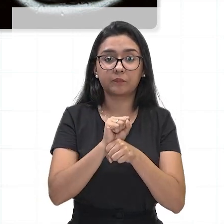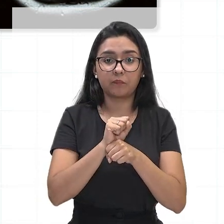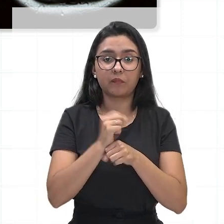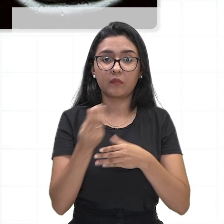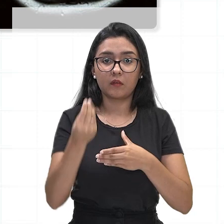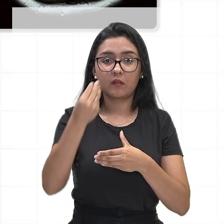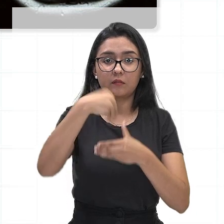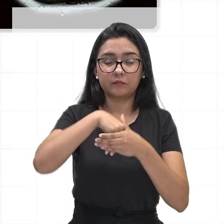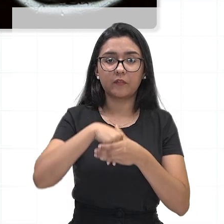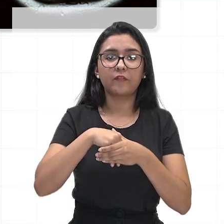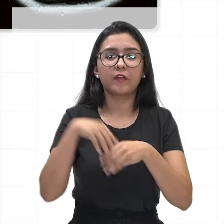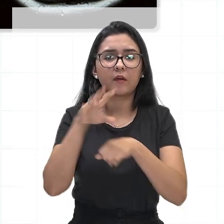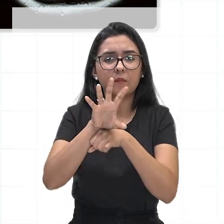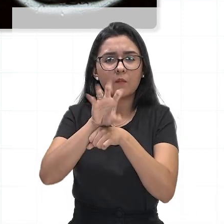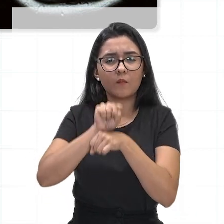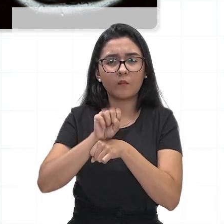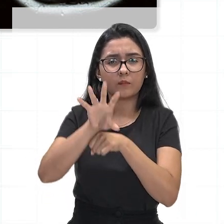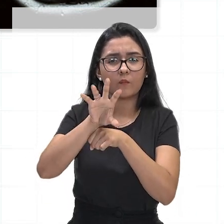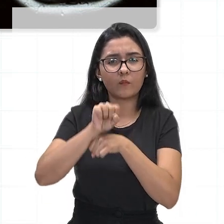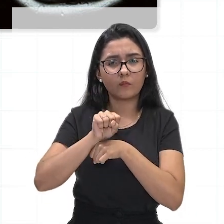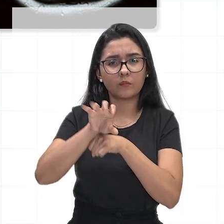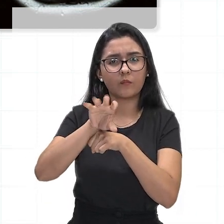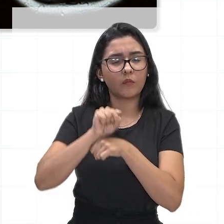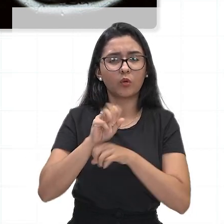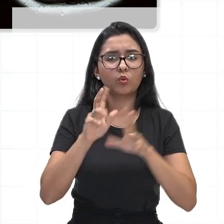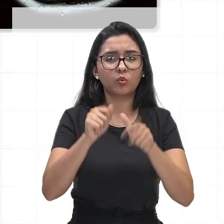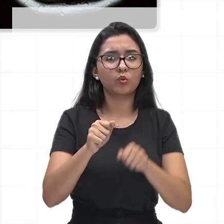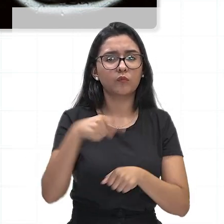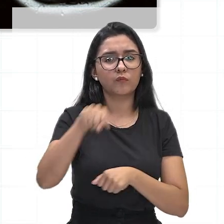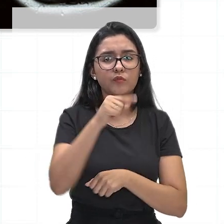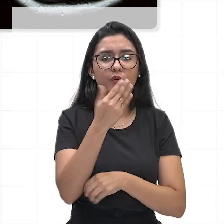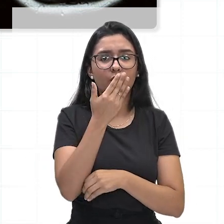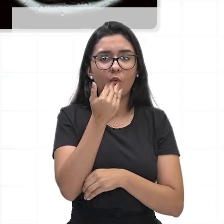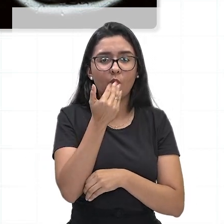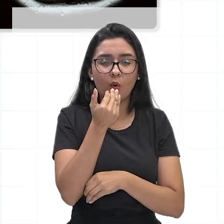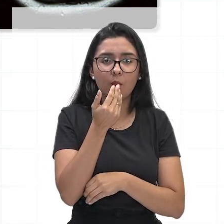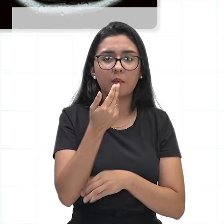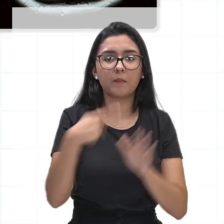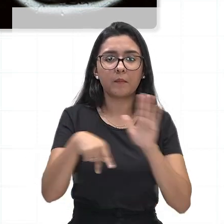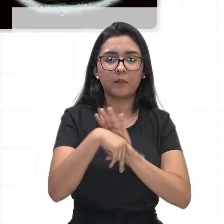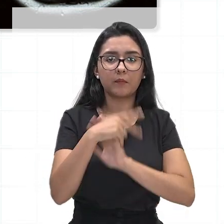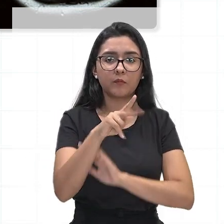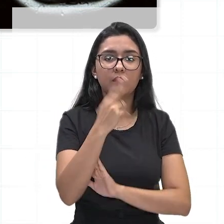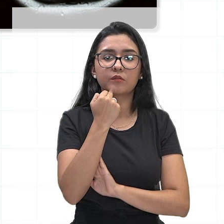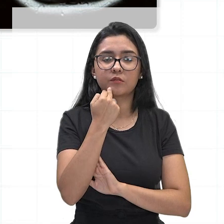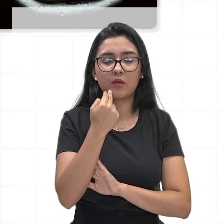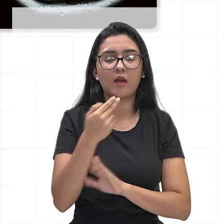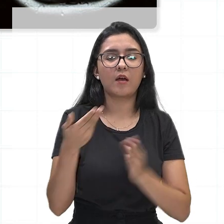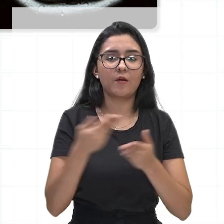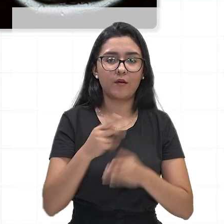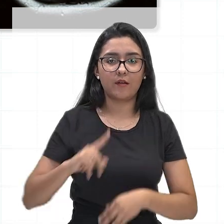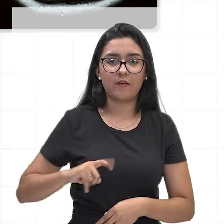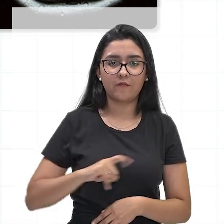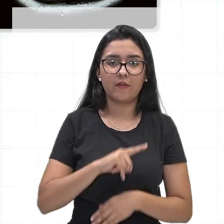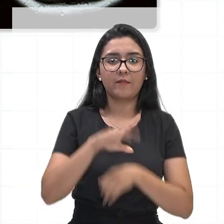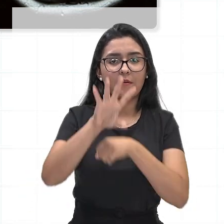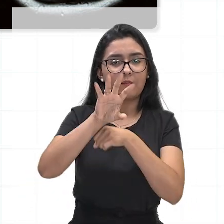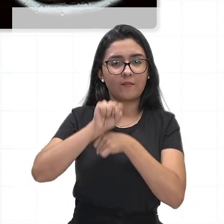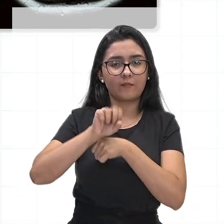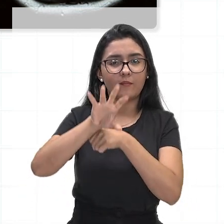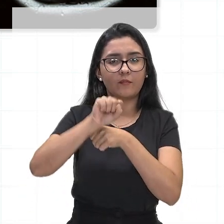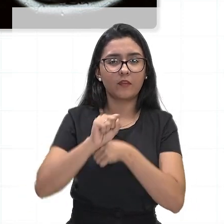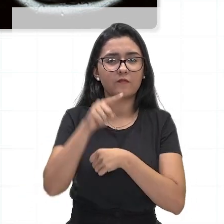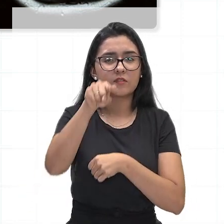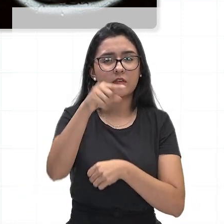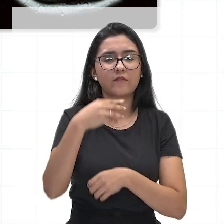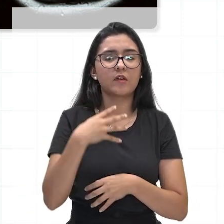no intestino e lá fica sugando todo o nutriente que você come, né, aquilo que era da sua nutrição, o seu alimento, ele vai consumir, né, e